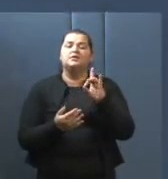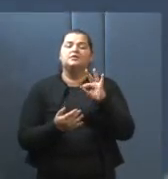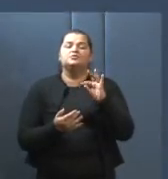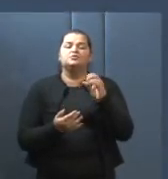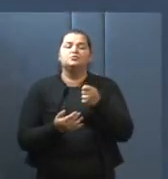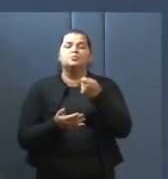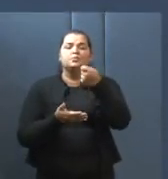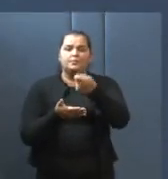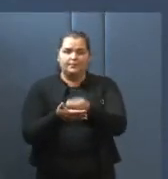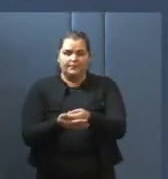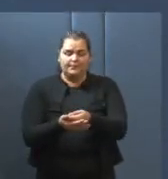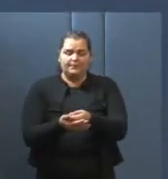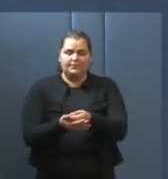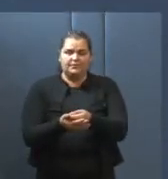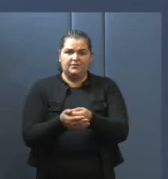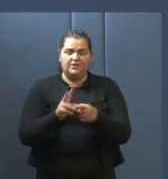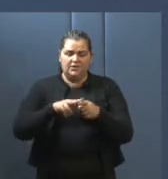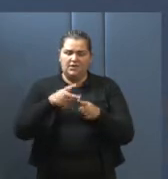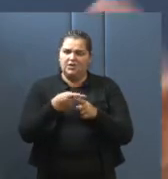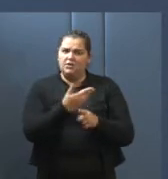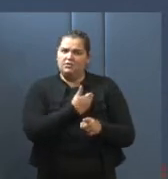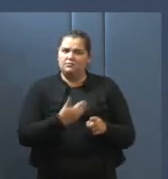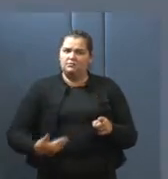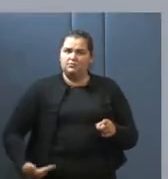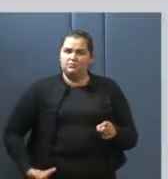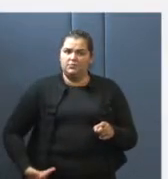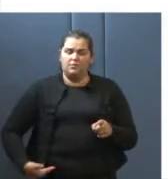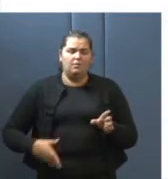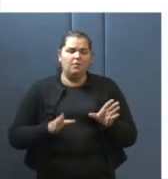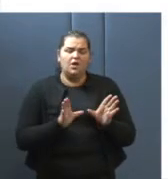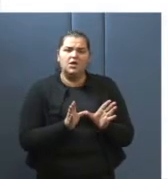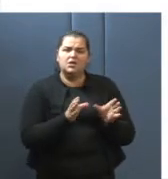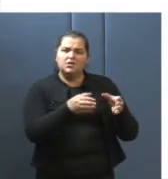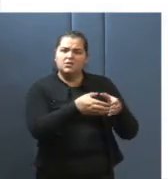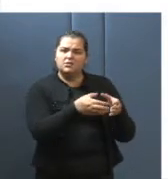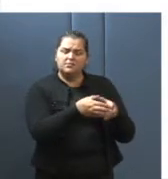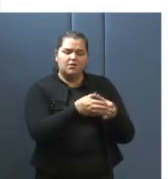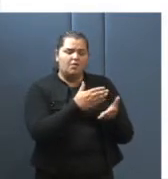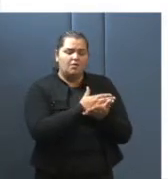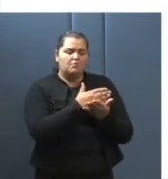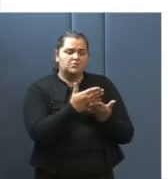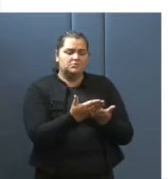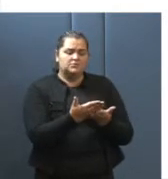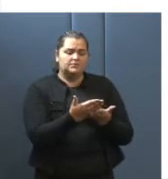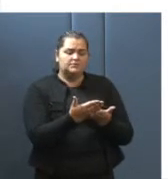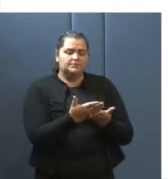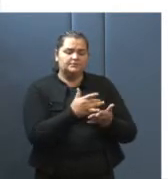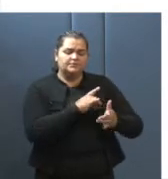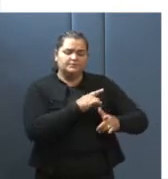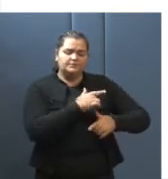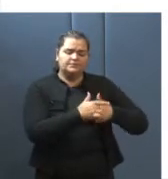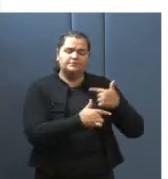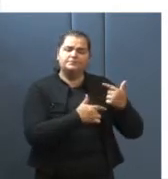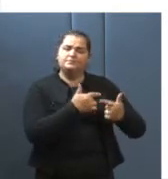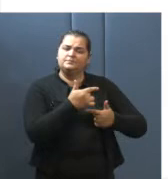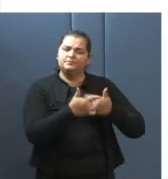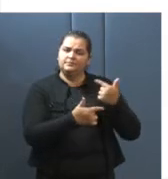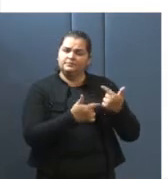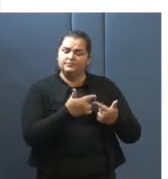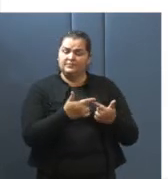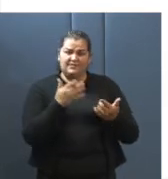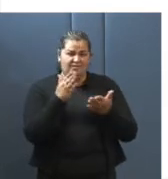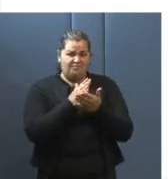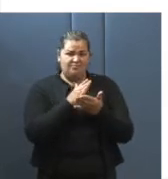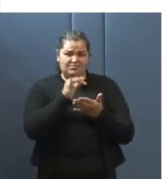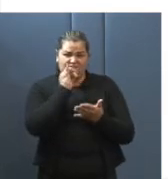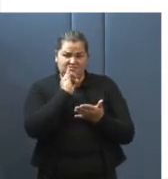e se converte em crédito público. A nossa equipe de recuperação pública começa a atuar nesse exato momento. E aí a gente colocou alguns